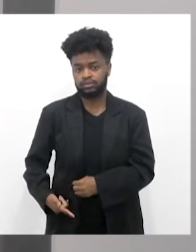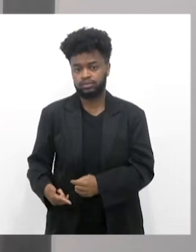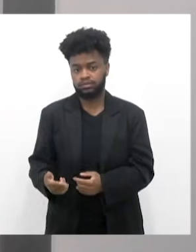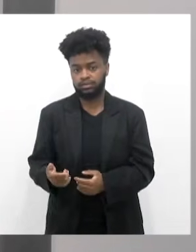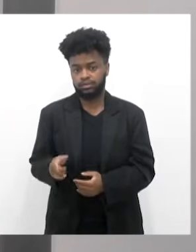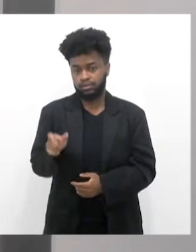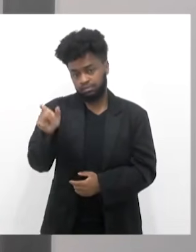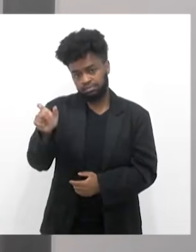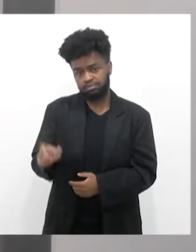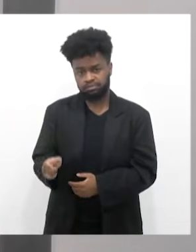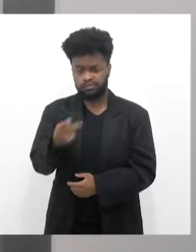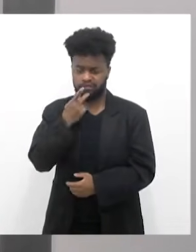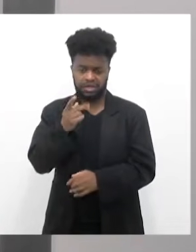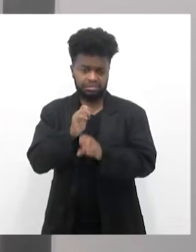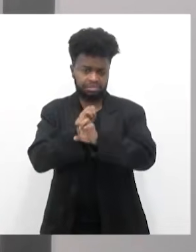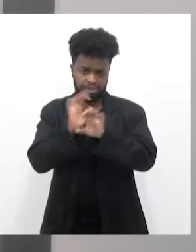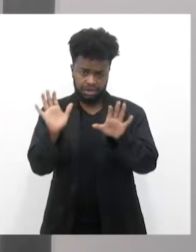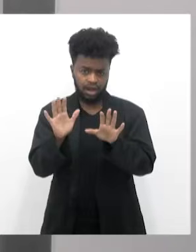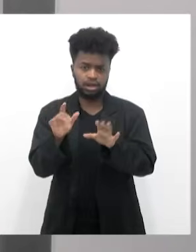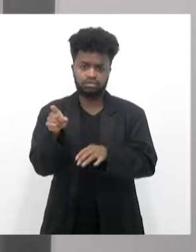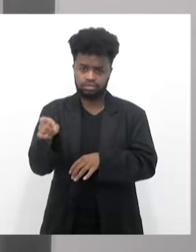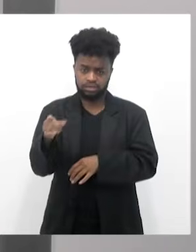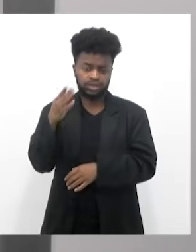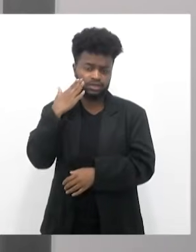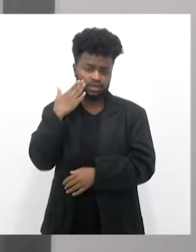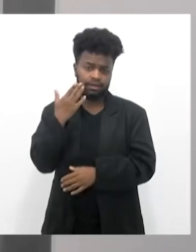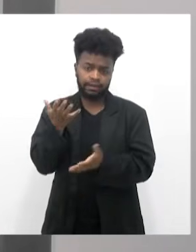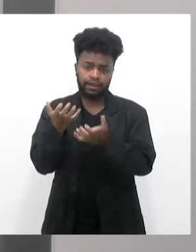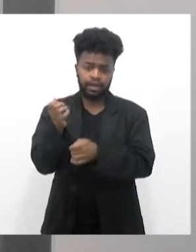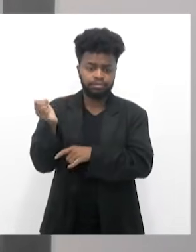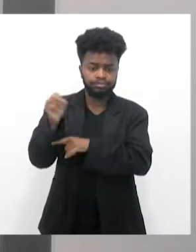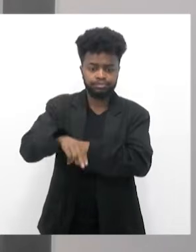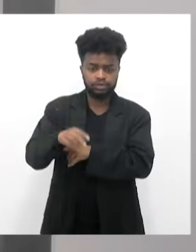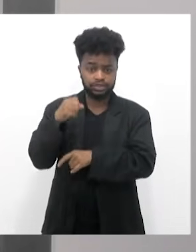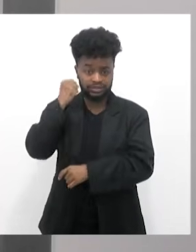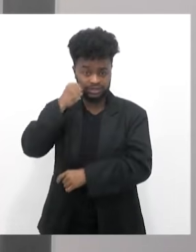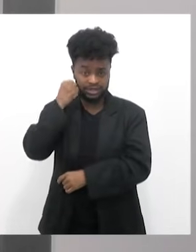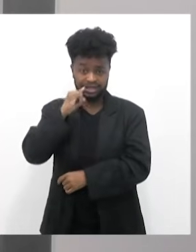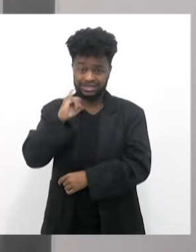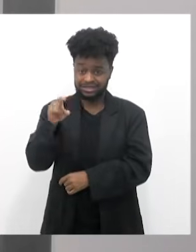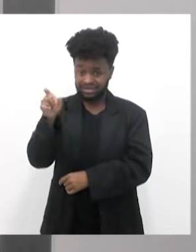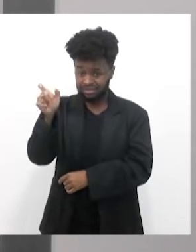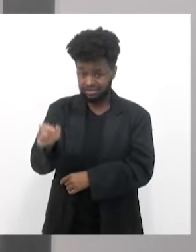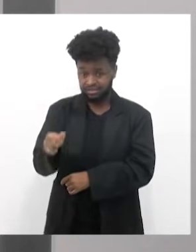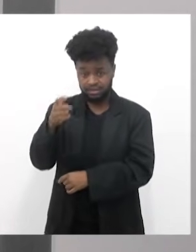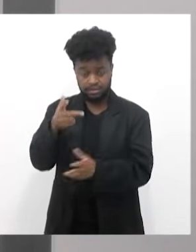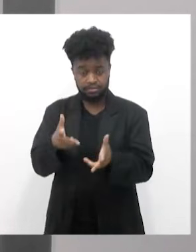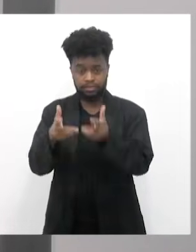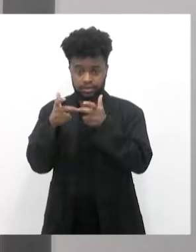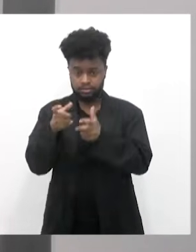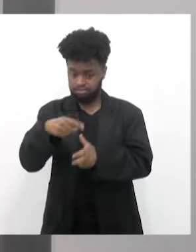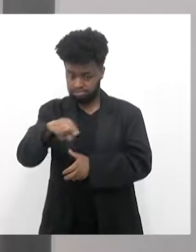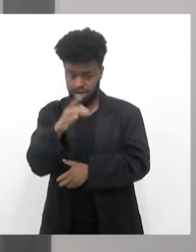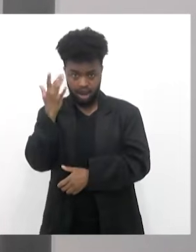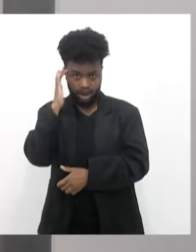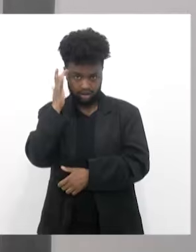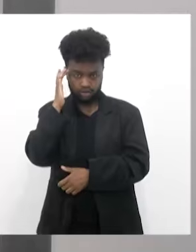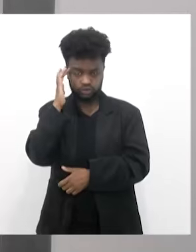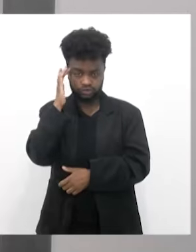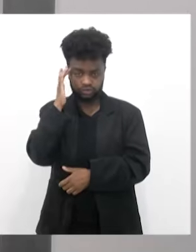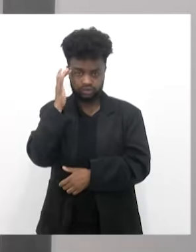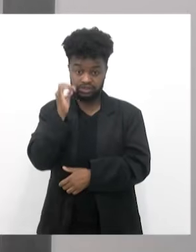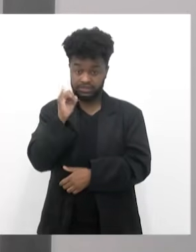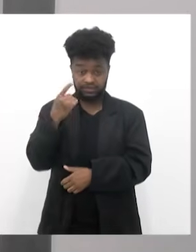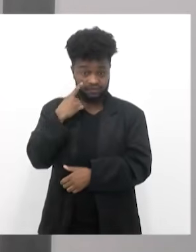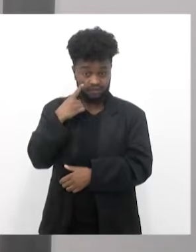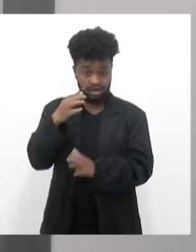é franco, todos sabem disso, pré-candidato ao Senado. Se ele for observar, é o que todos acham, a